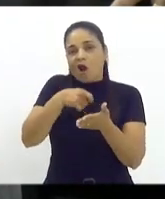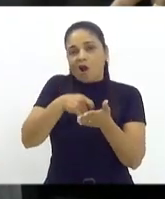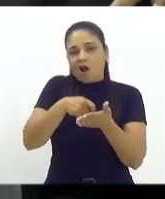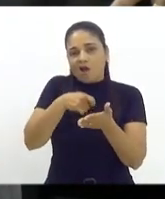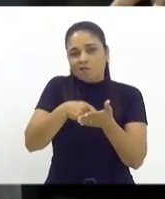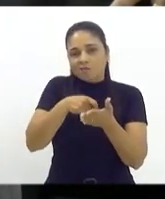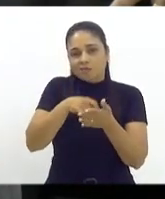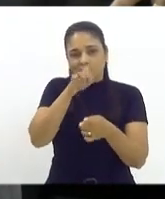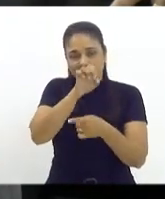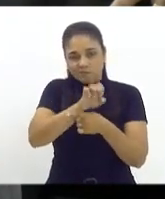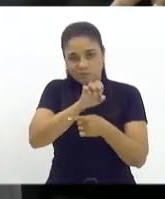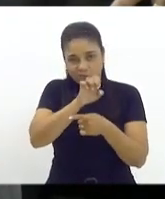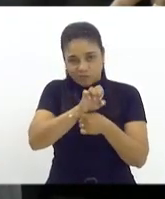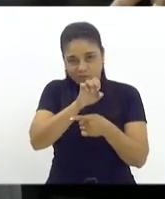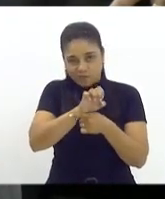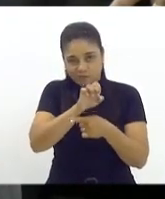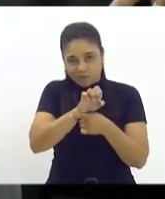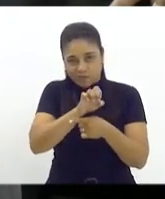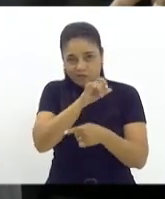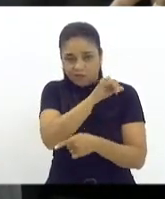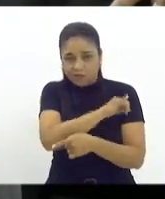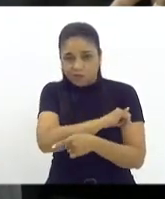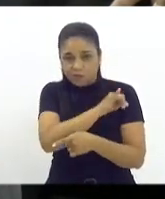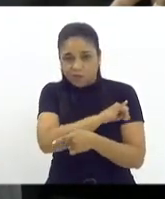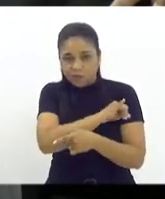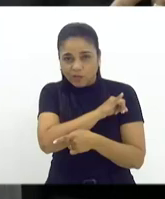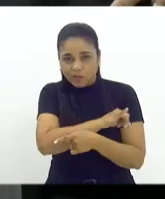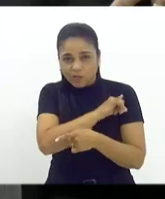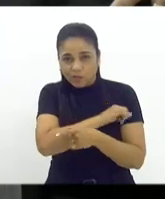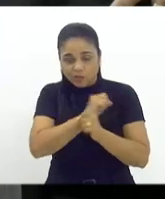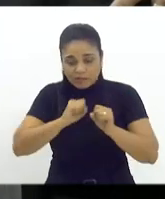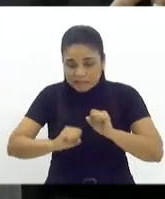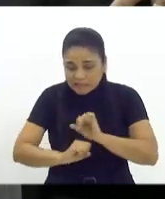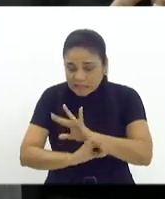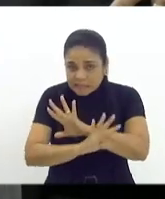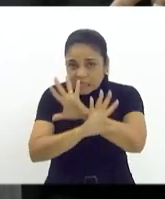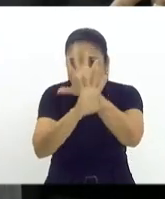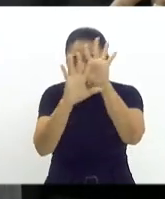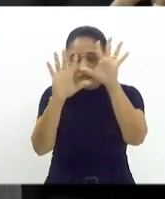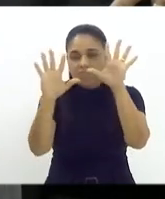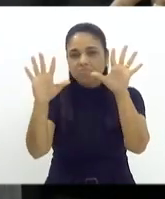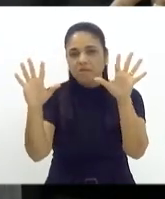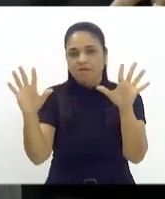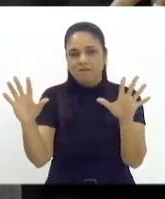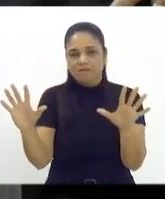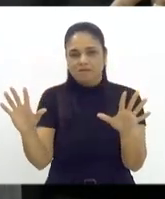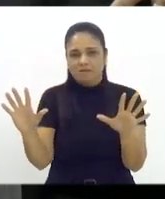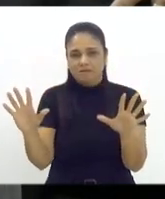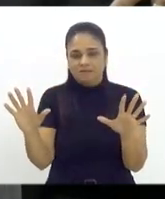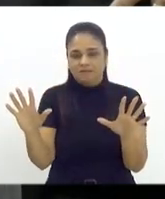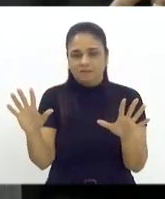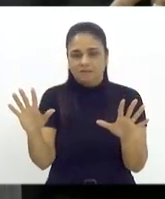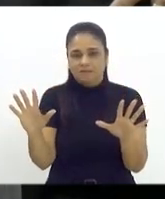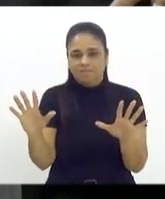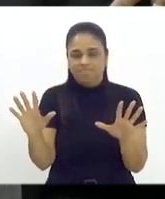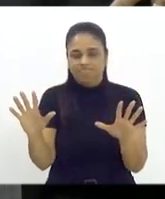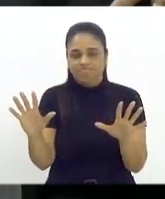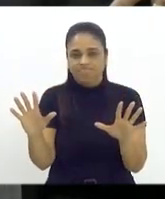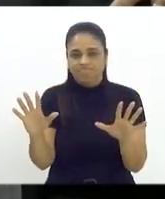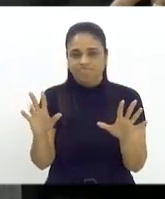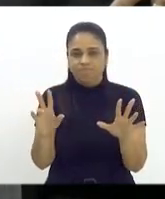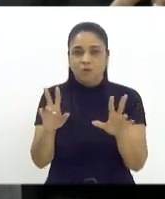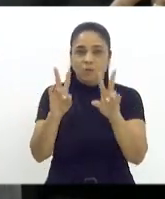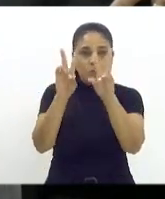nosso estado obriga o estado do Rio de Janeiro até mais transparência não é sobretudo quando se fala